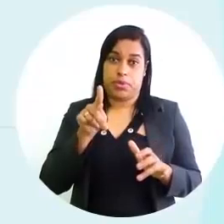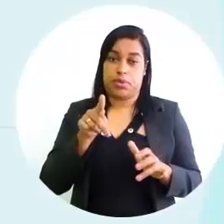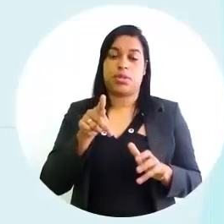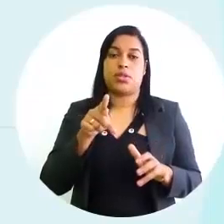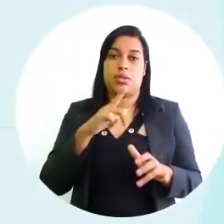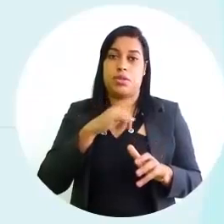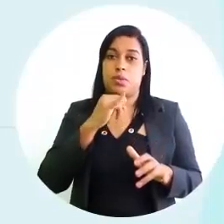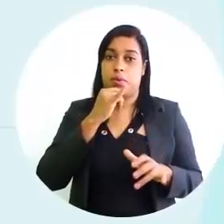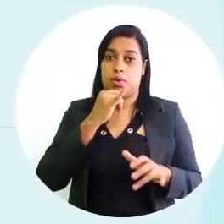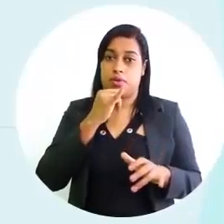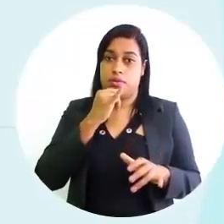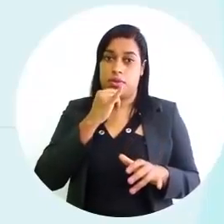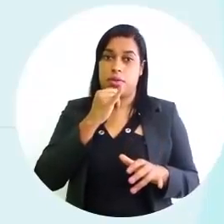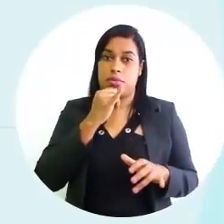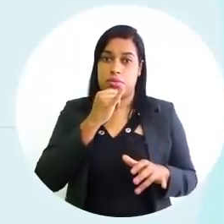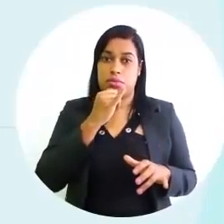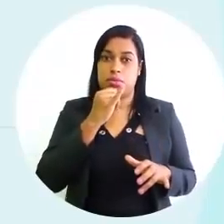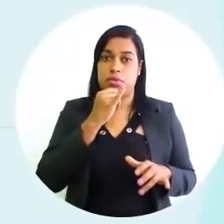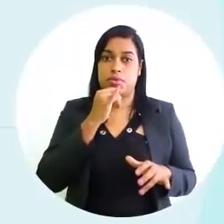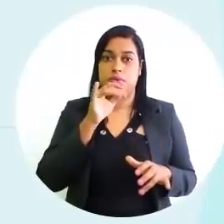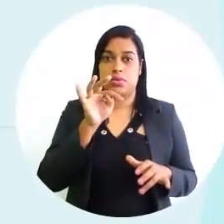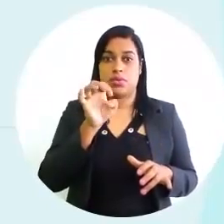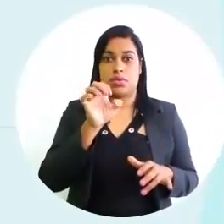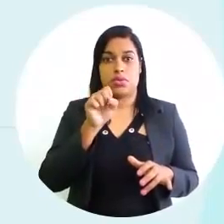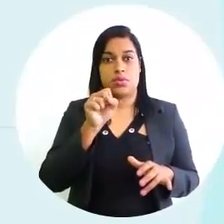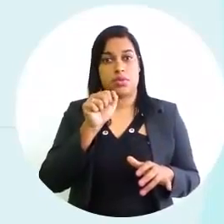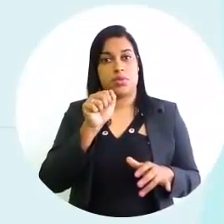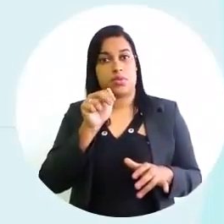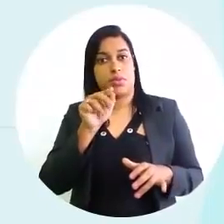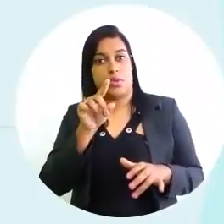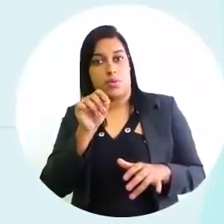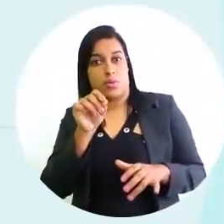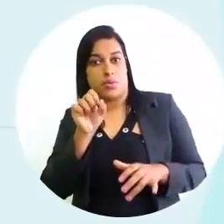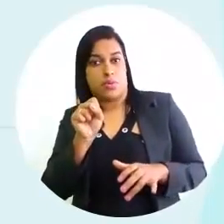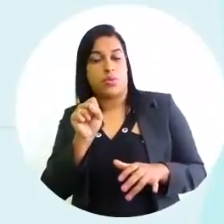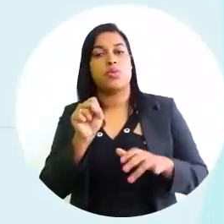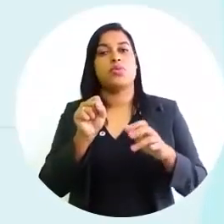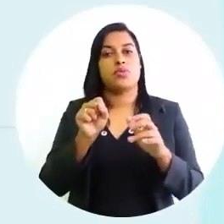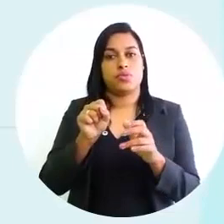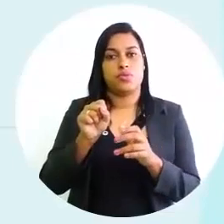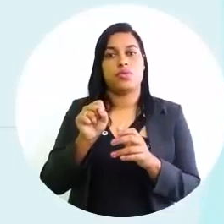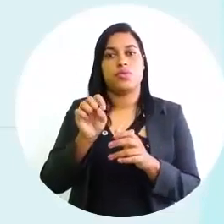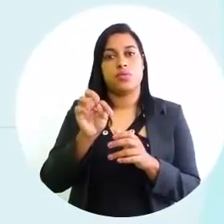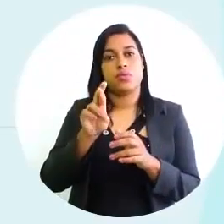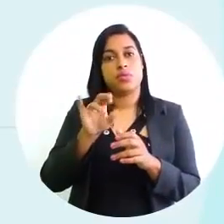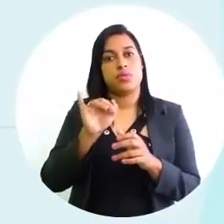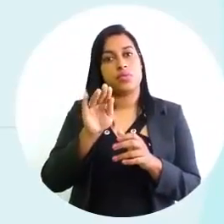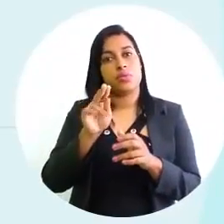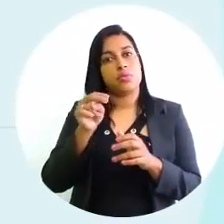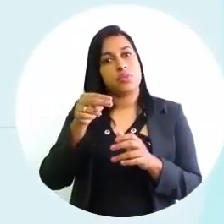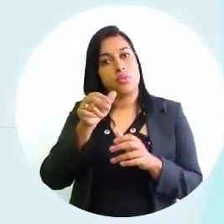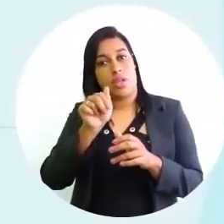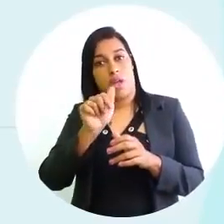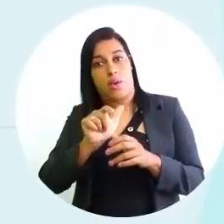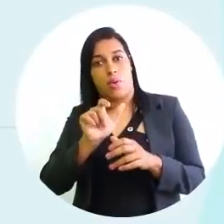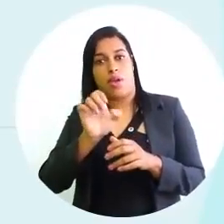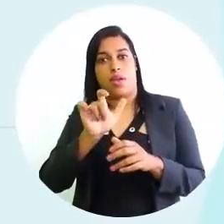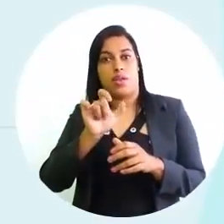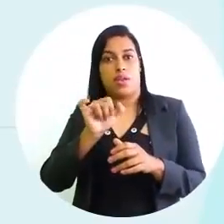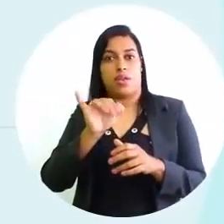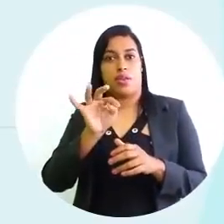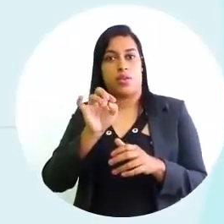tem no e-book o exemplo do tesauro do Tribunal Superior Eleitoral. E aí tem um exemplo da